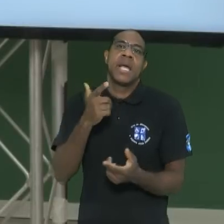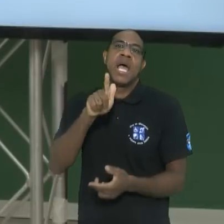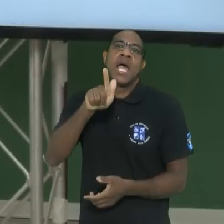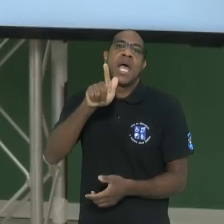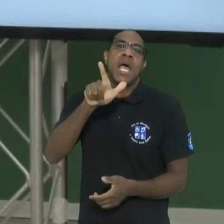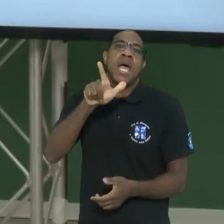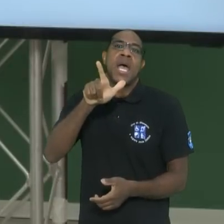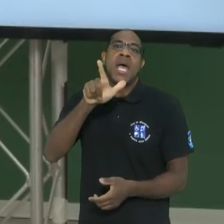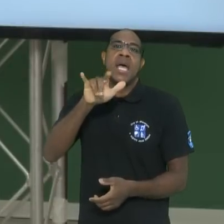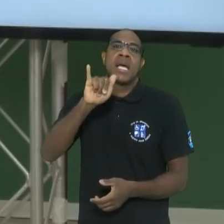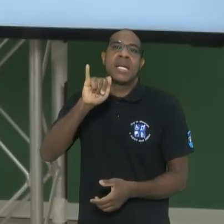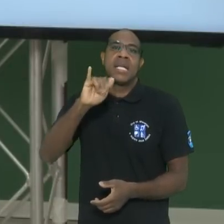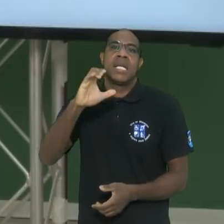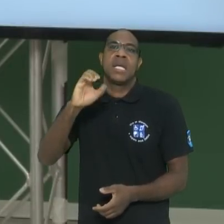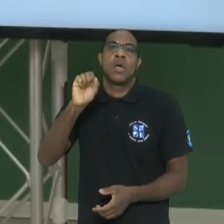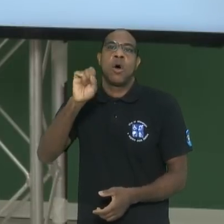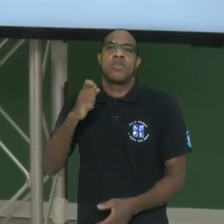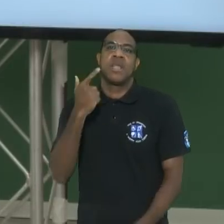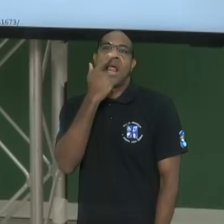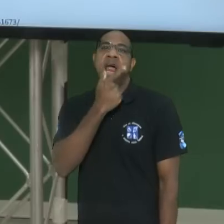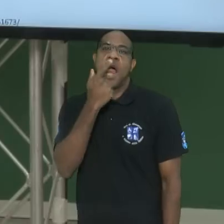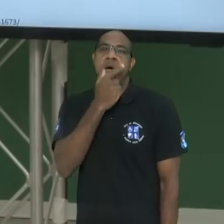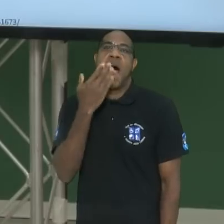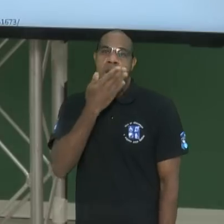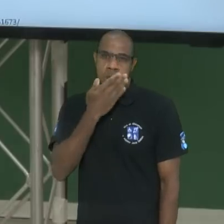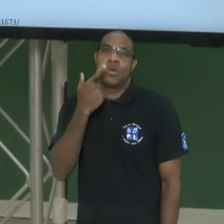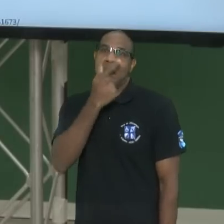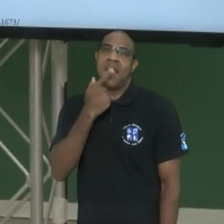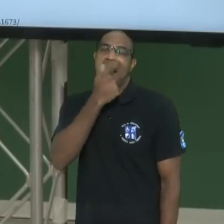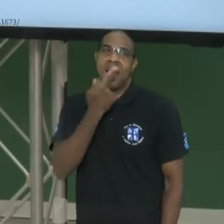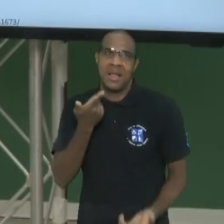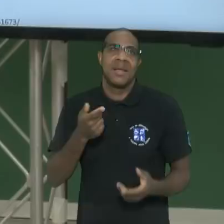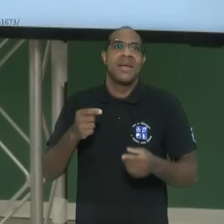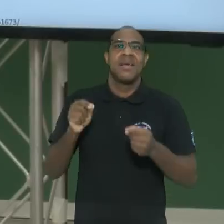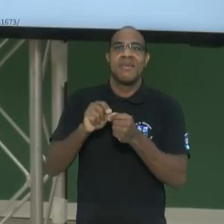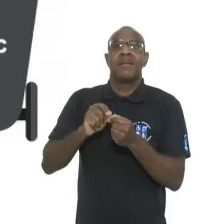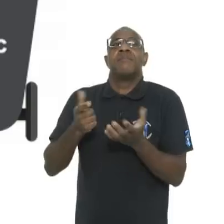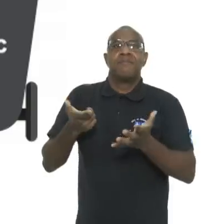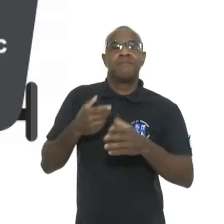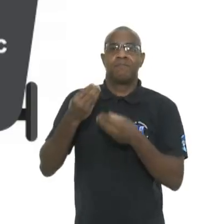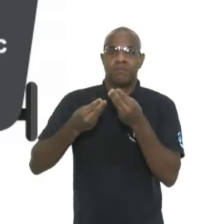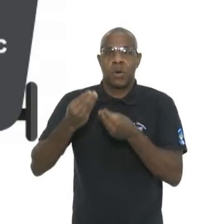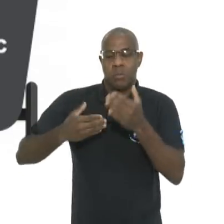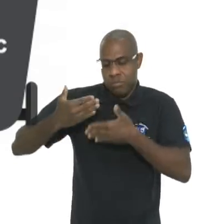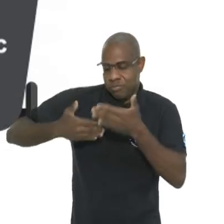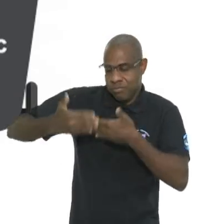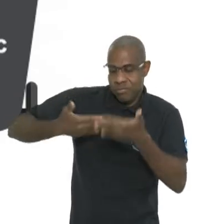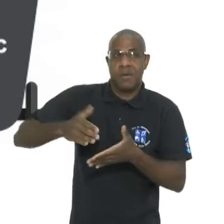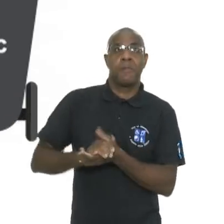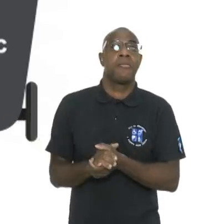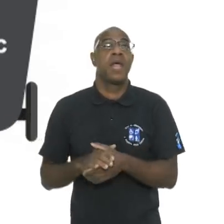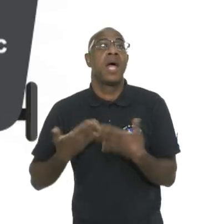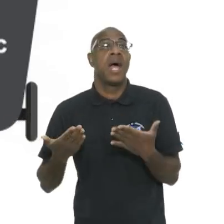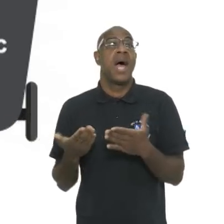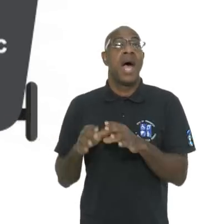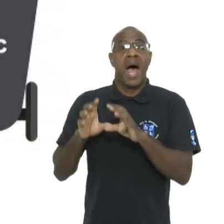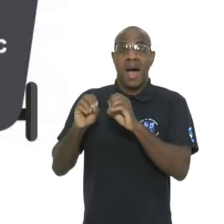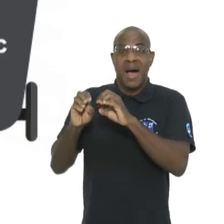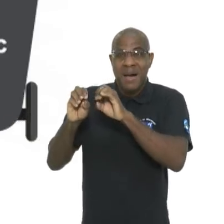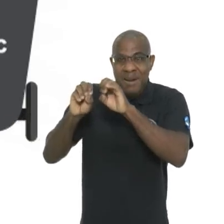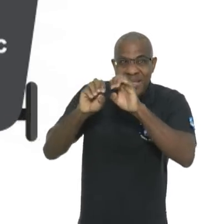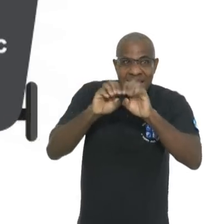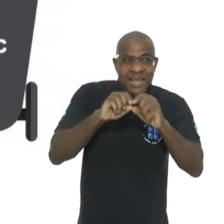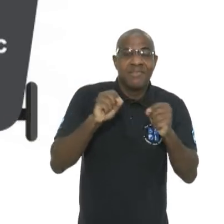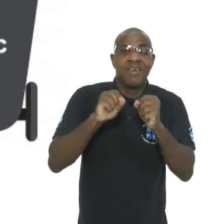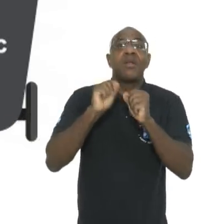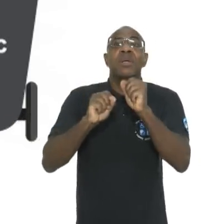de quebra libera o gás oxigênio. Então, sobre as bactérias que fazem a decomposição da matéria orgânica,